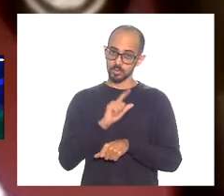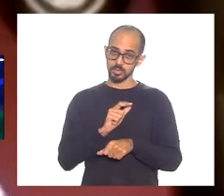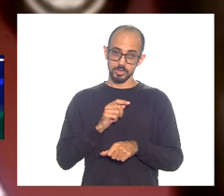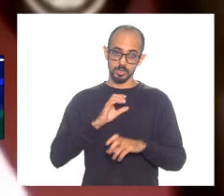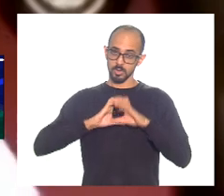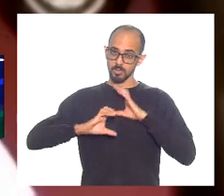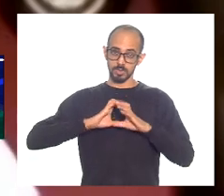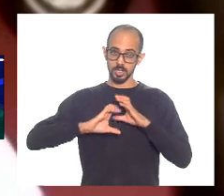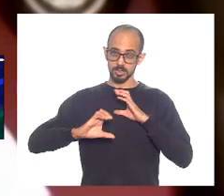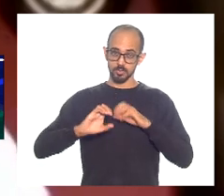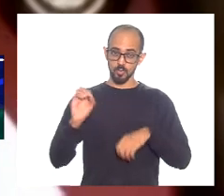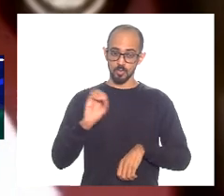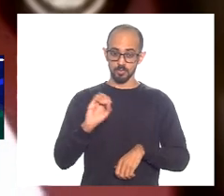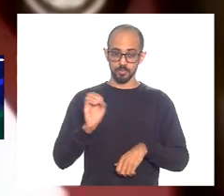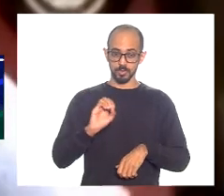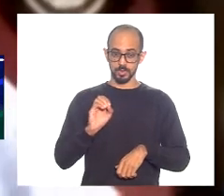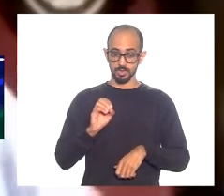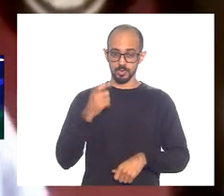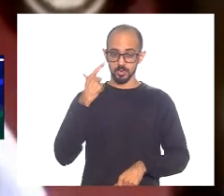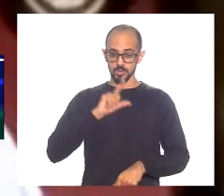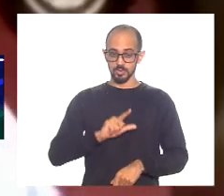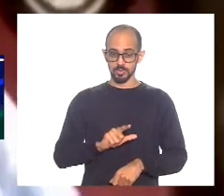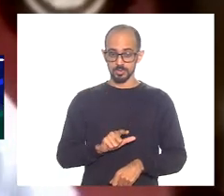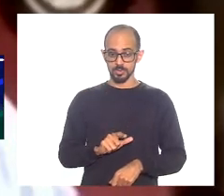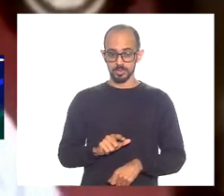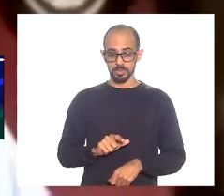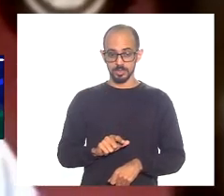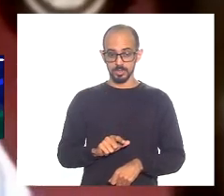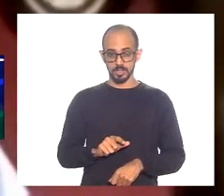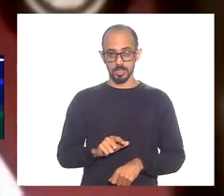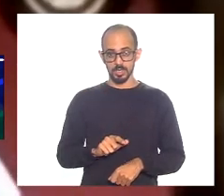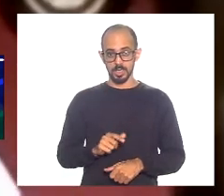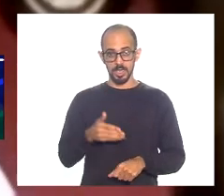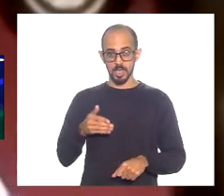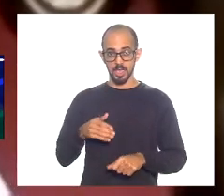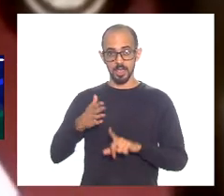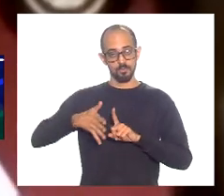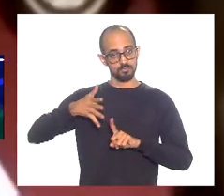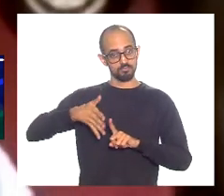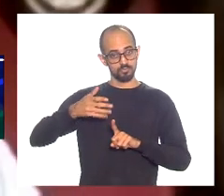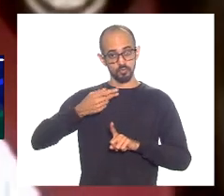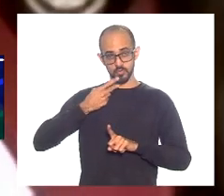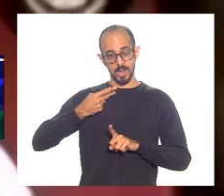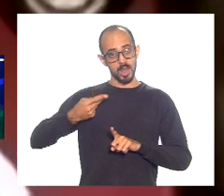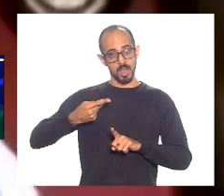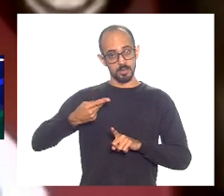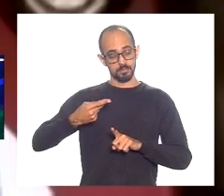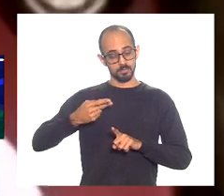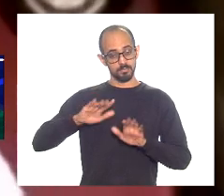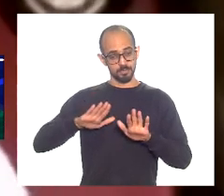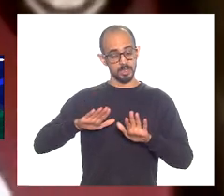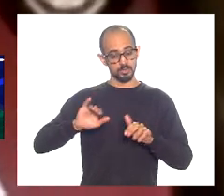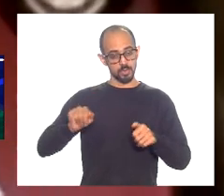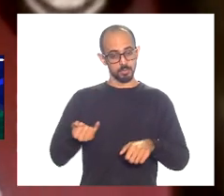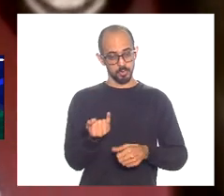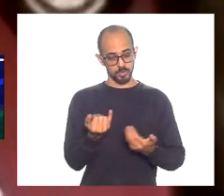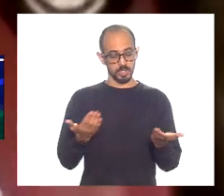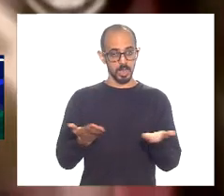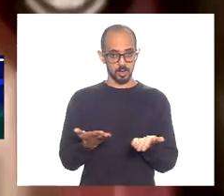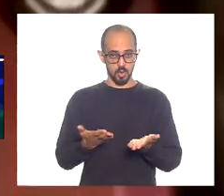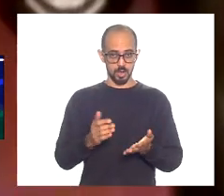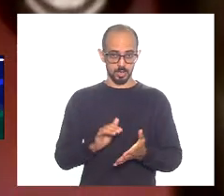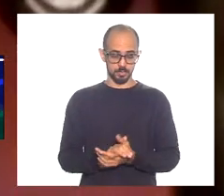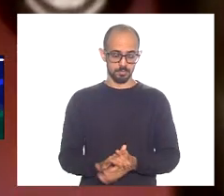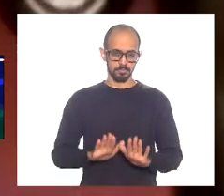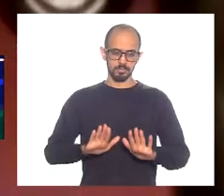ninguém, sem poder, e não fiz a intervenção que eu gostaria de fazer, mas vou aproveitar e fazer agora.